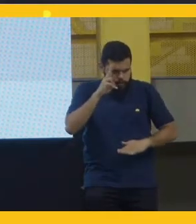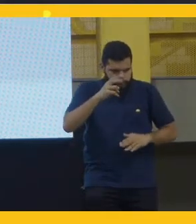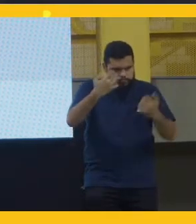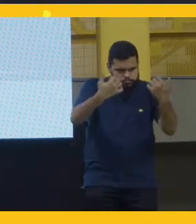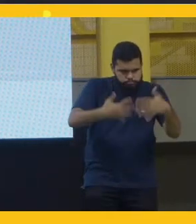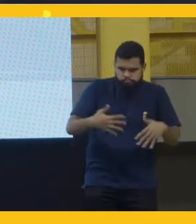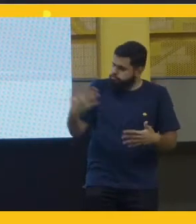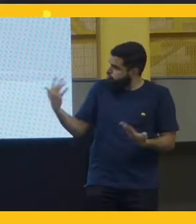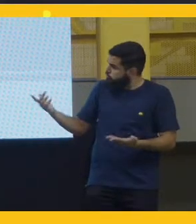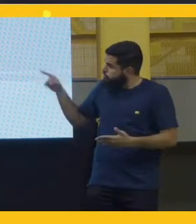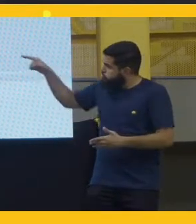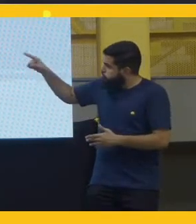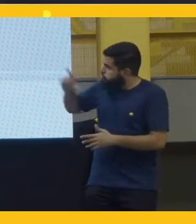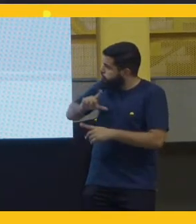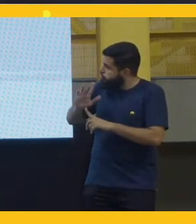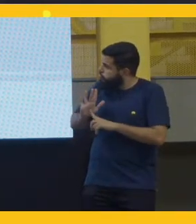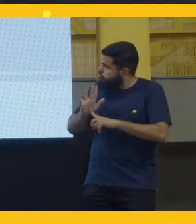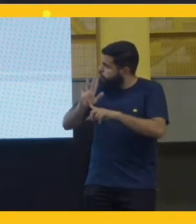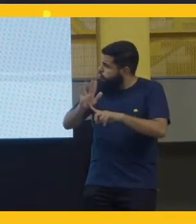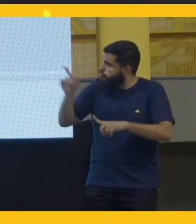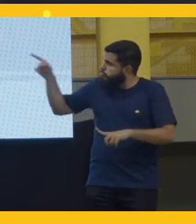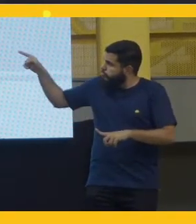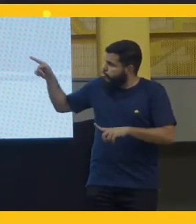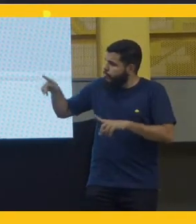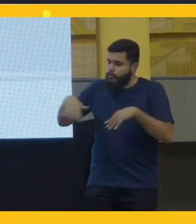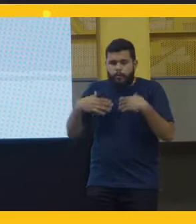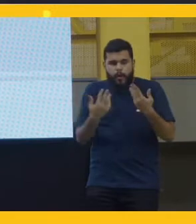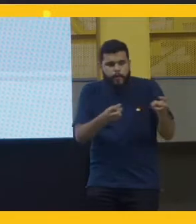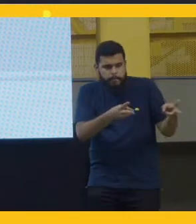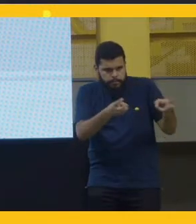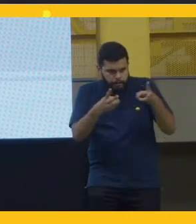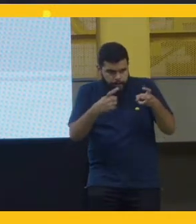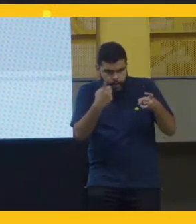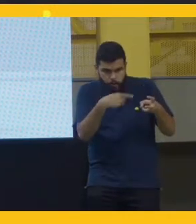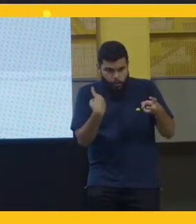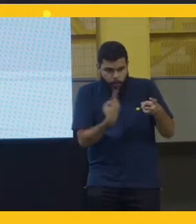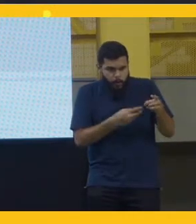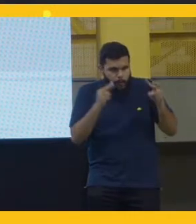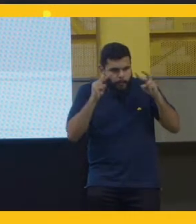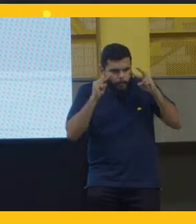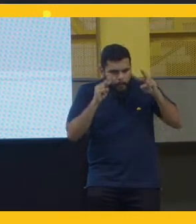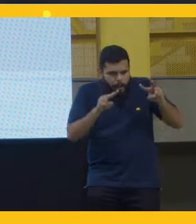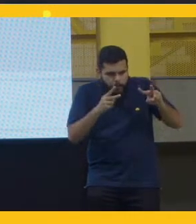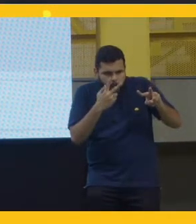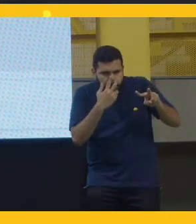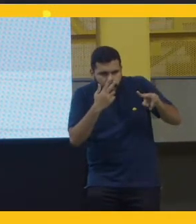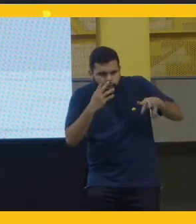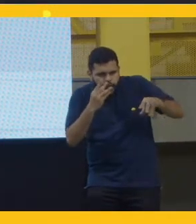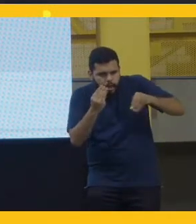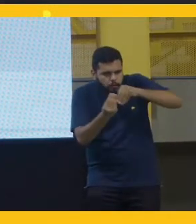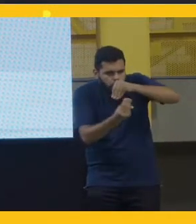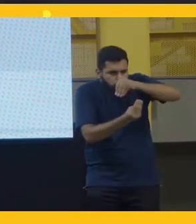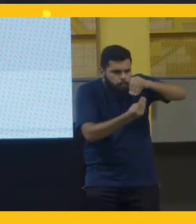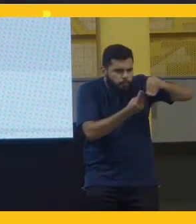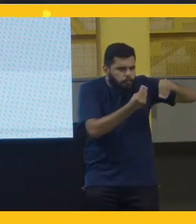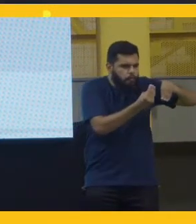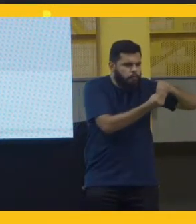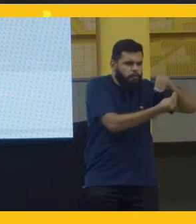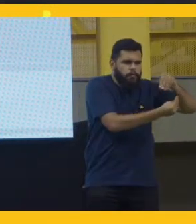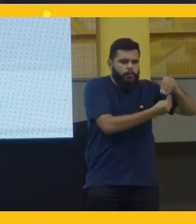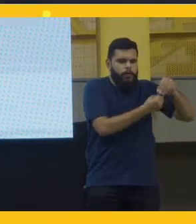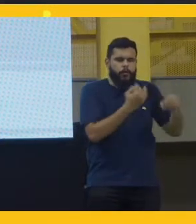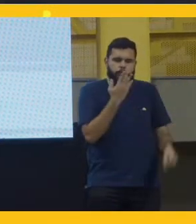uma amostra absorve luz visível, a cor que percebemos é a soma das cores restantes que são